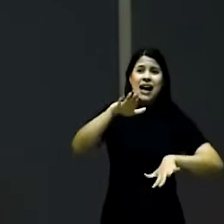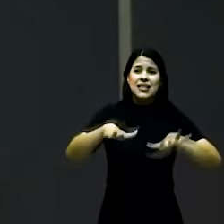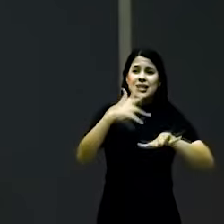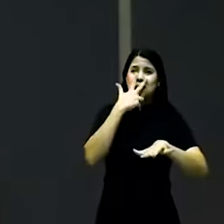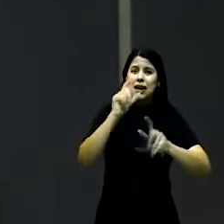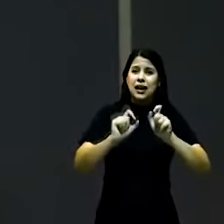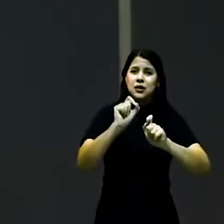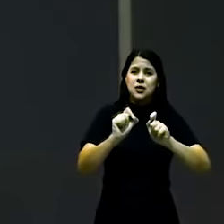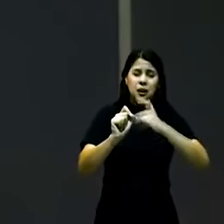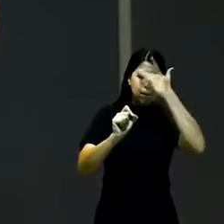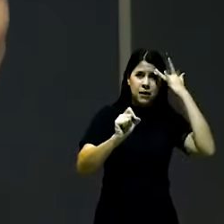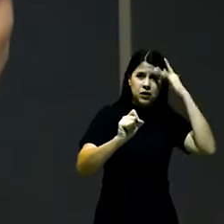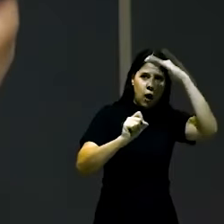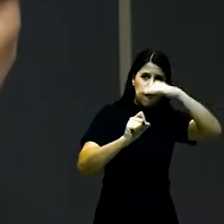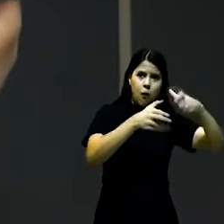ruim do que bom.